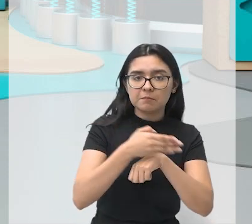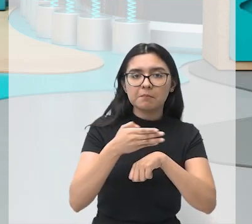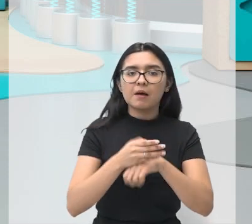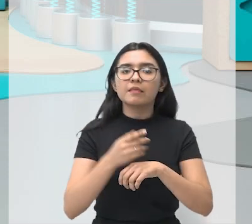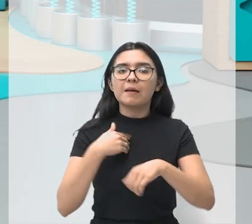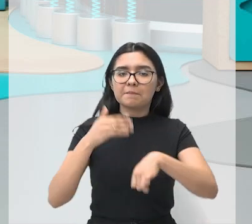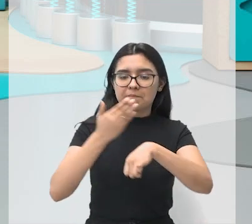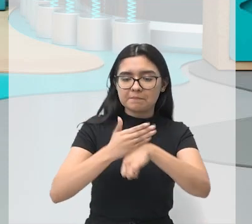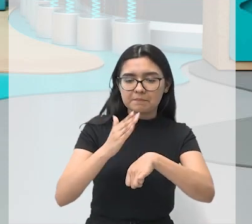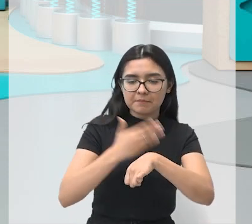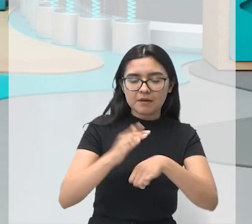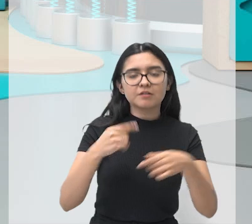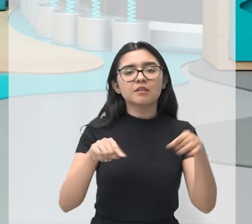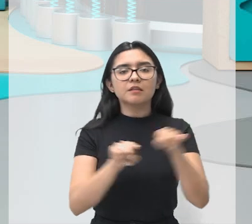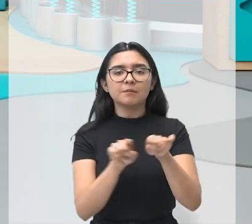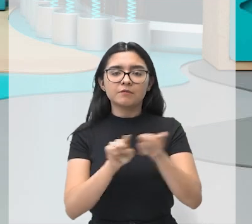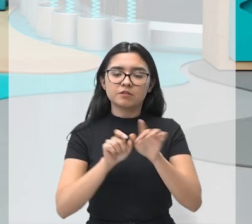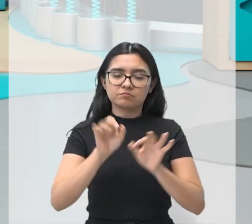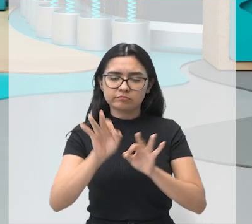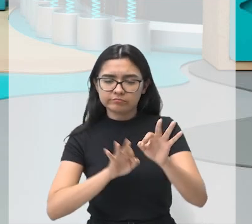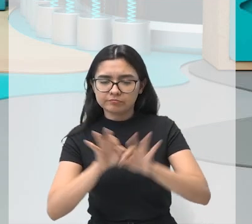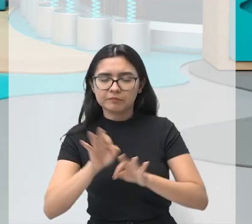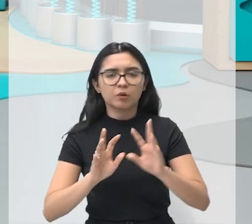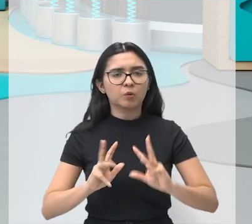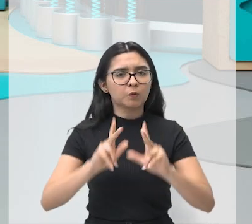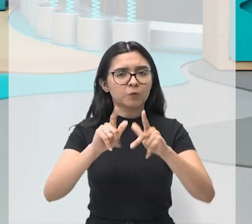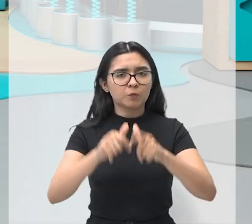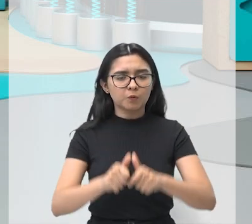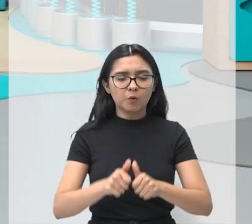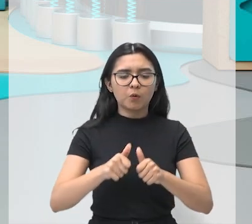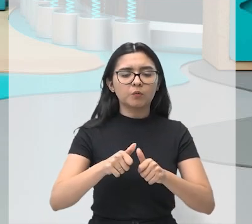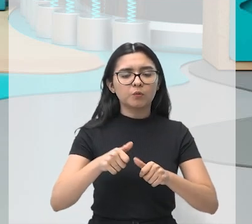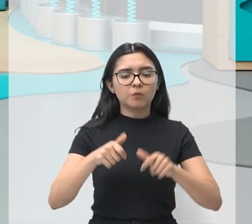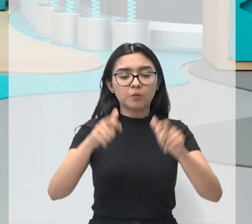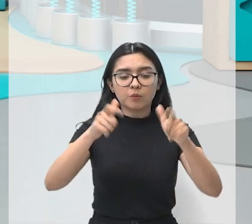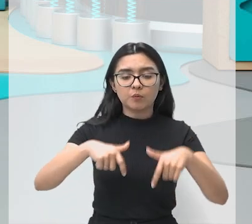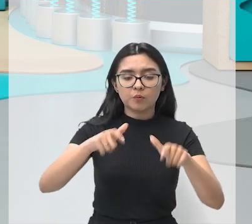da prática, mas você vai construir todo o